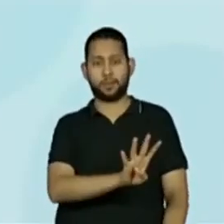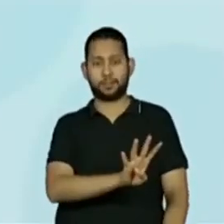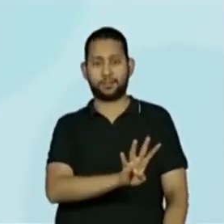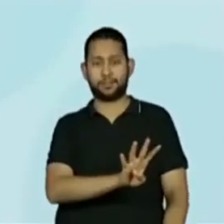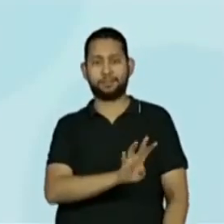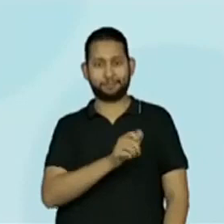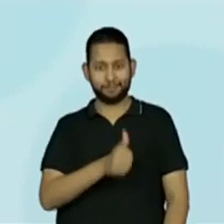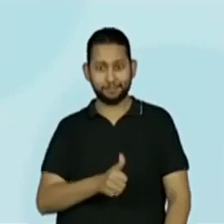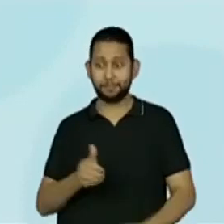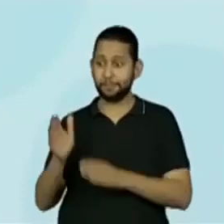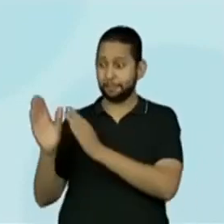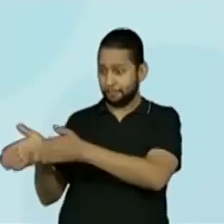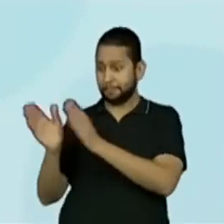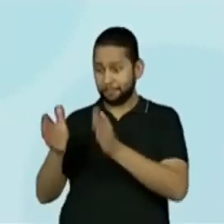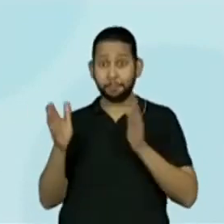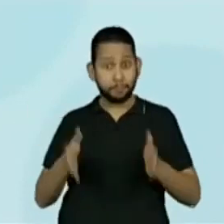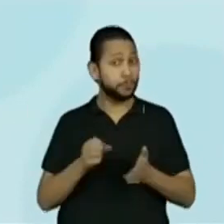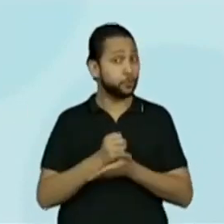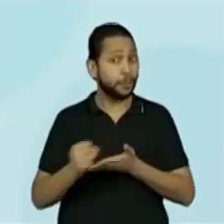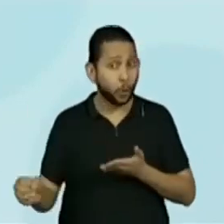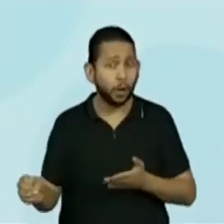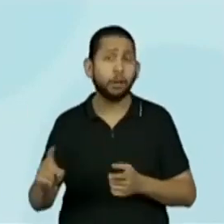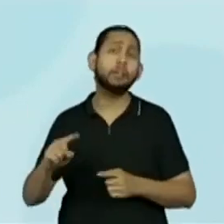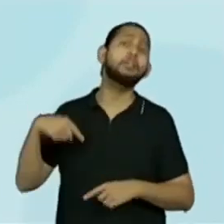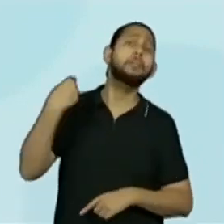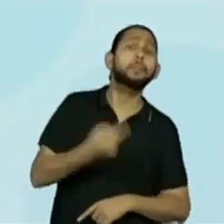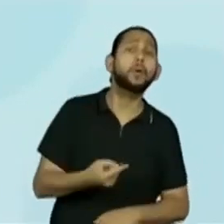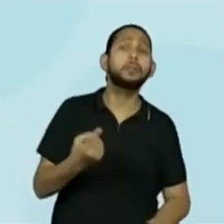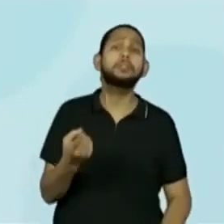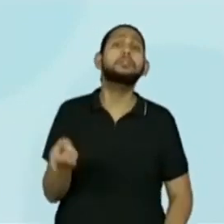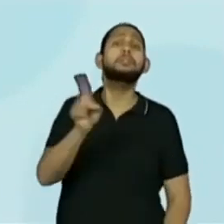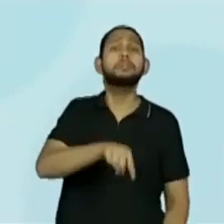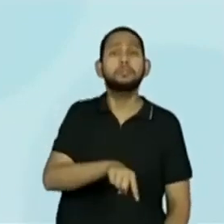1864. Quem é o próximo nessa sequência?